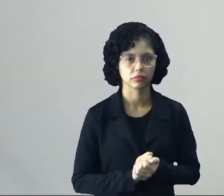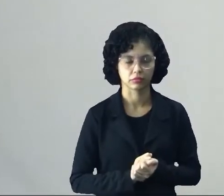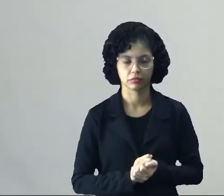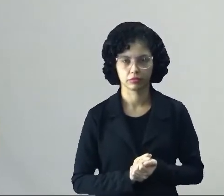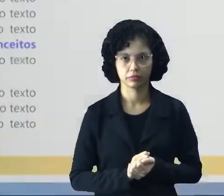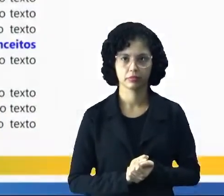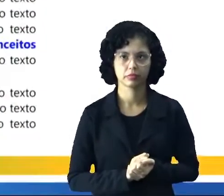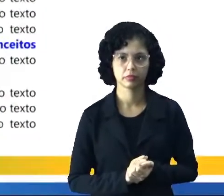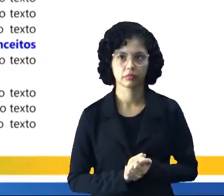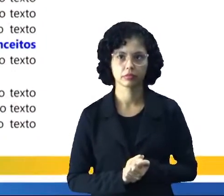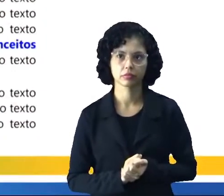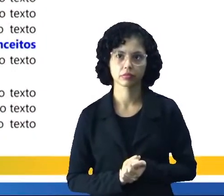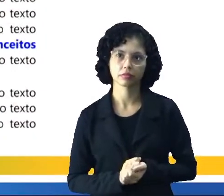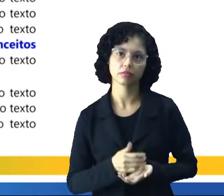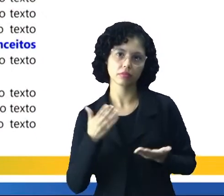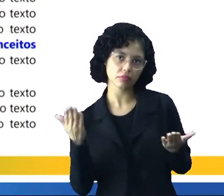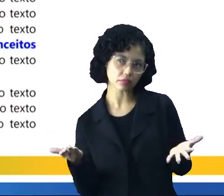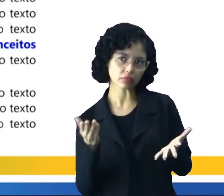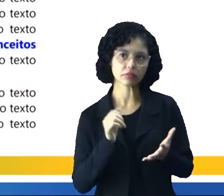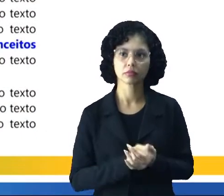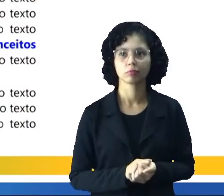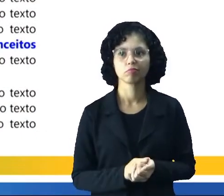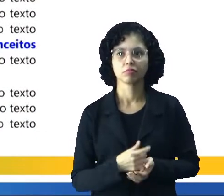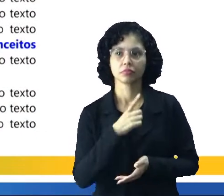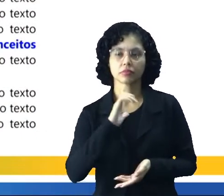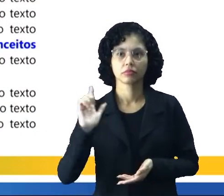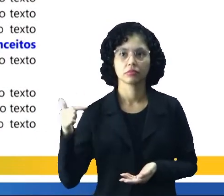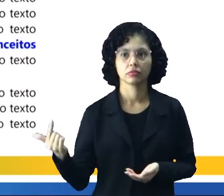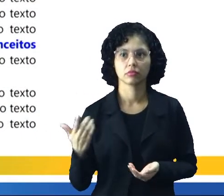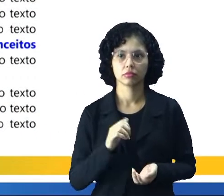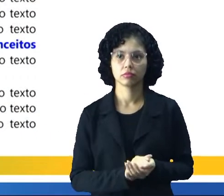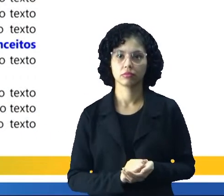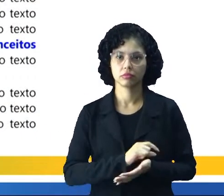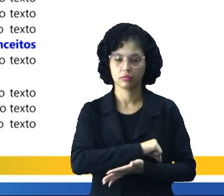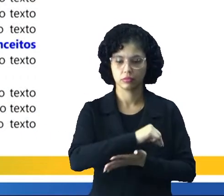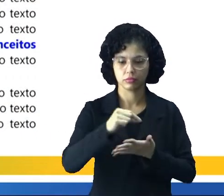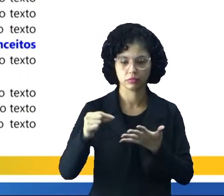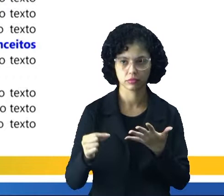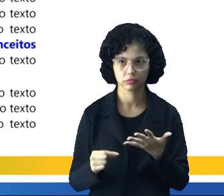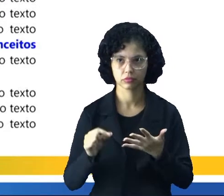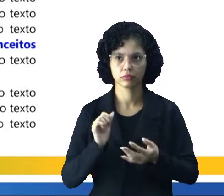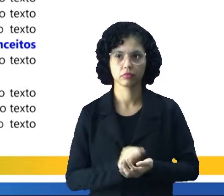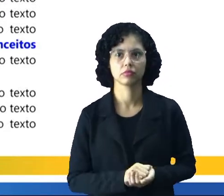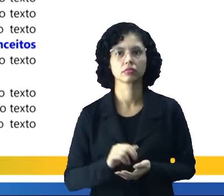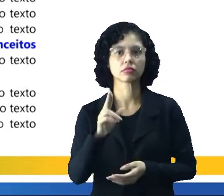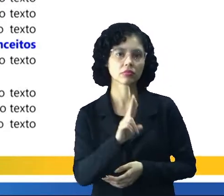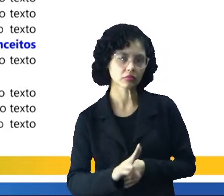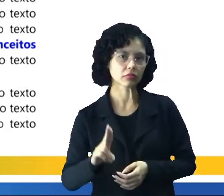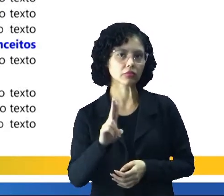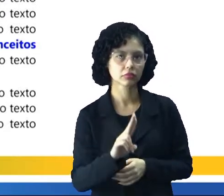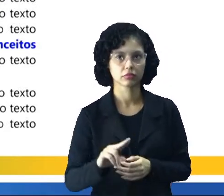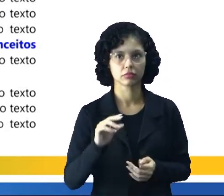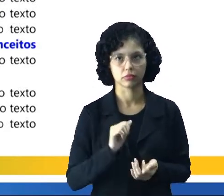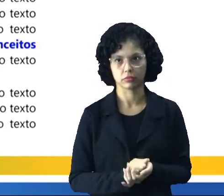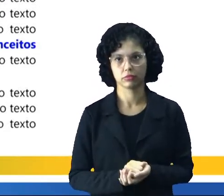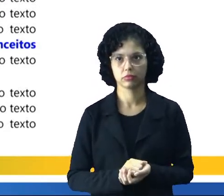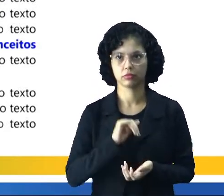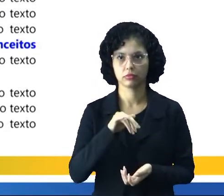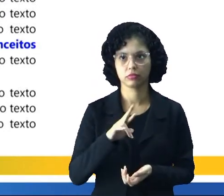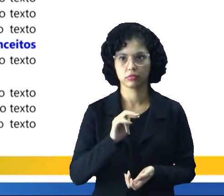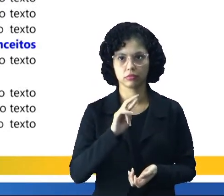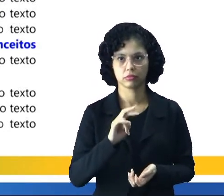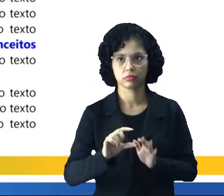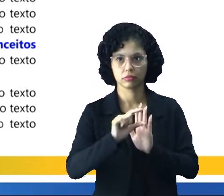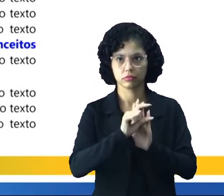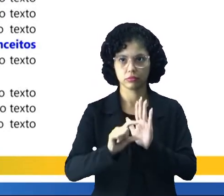é isso. Então, nós temos aqui tipos de utilizar a coesão, intraparágrafos